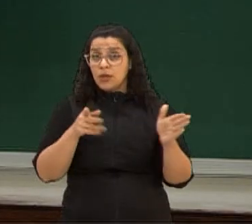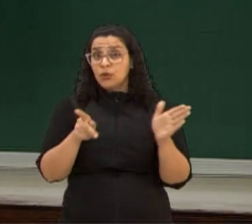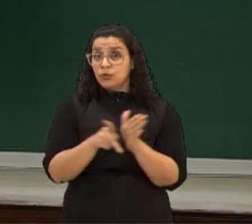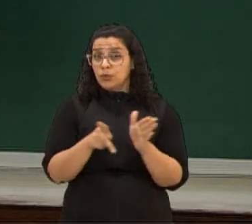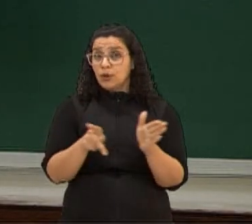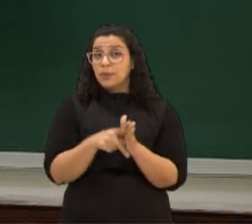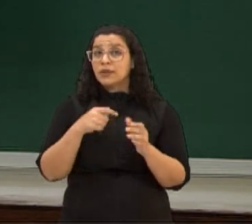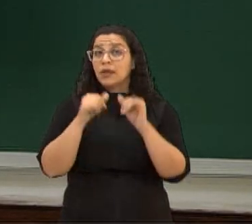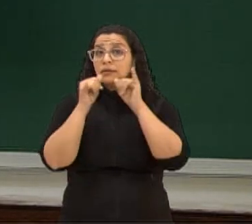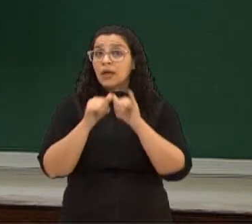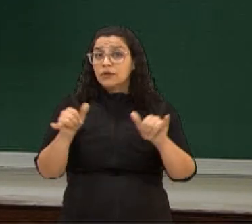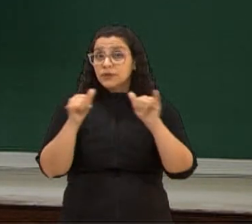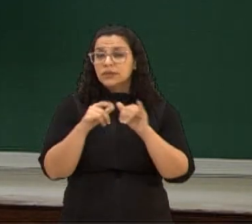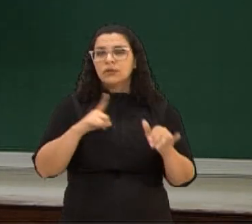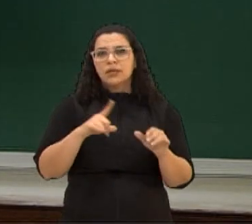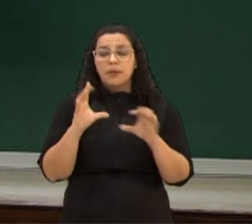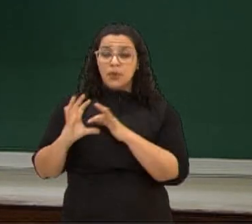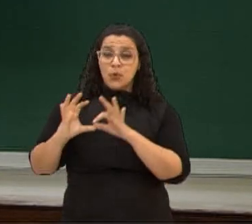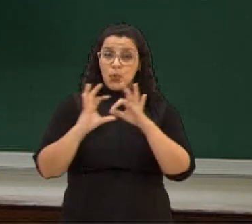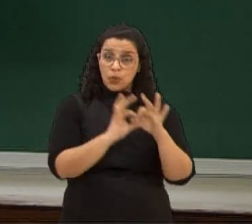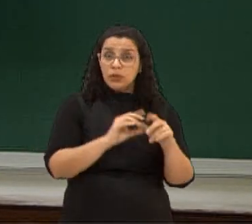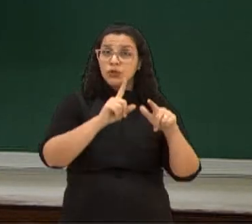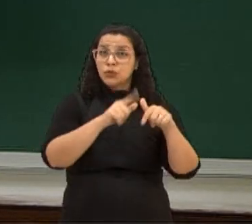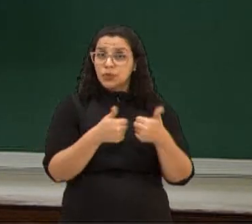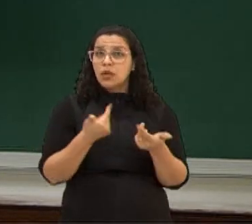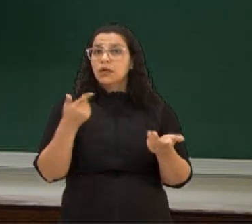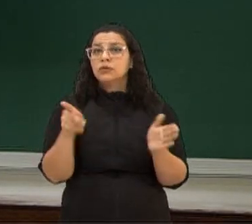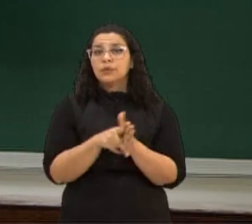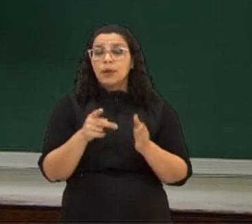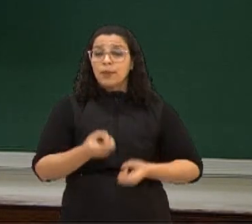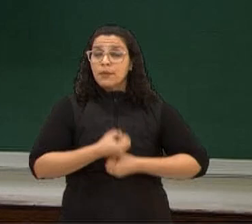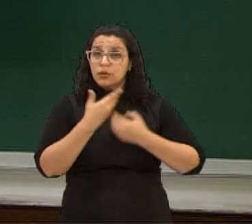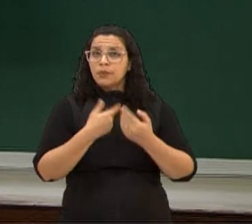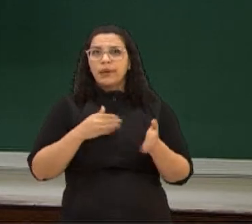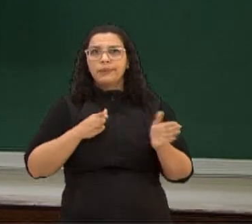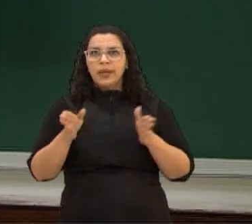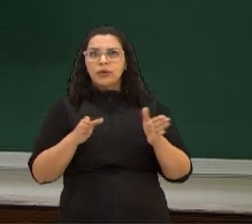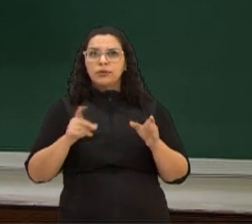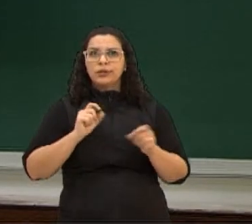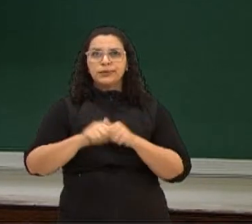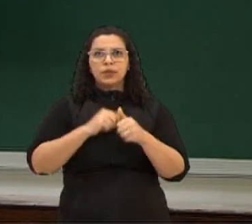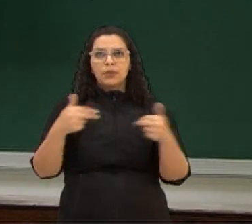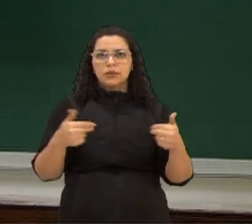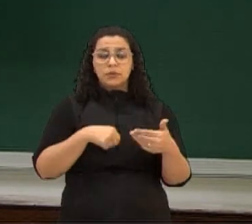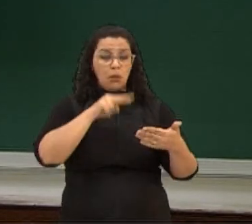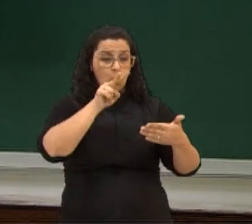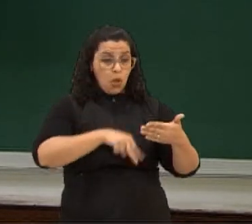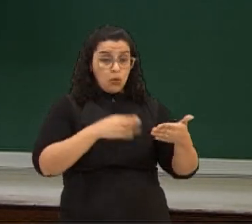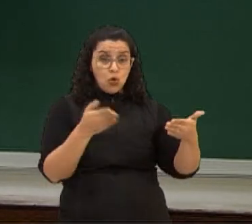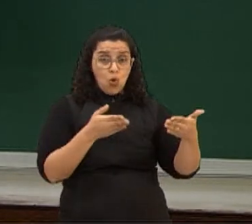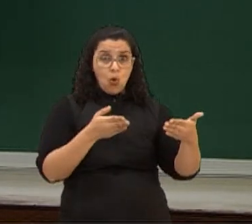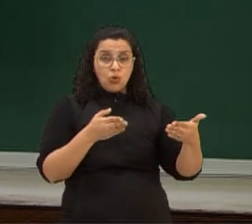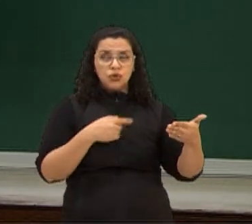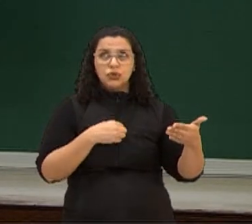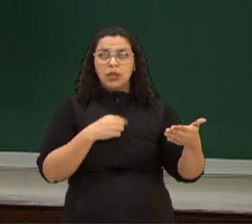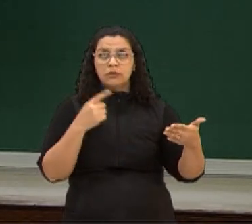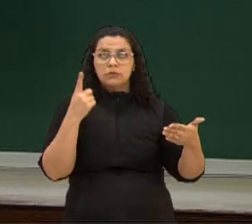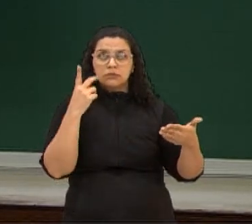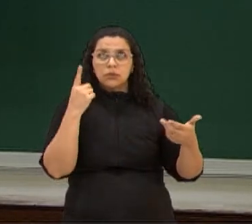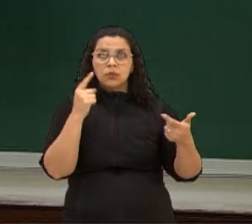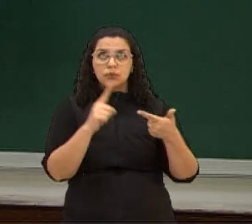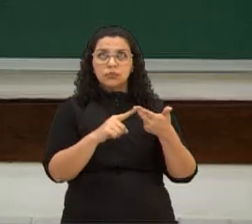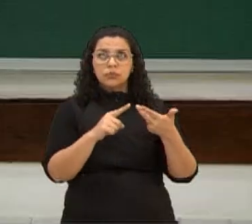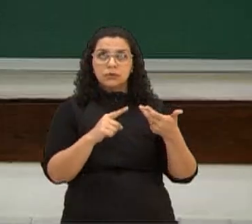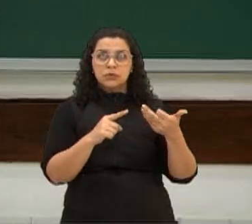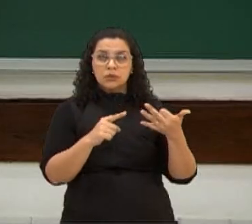da publicação e o contexto mesmo de produção, porque pode acontecer muita coisa. Se você leu ali aquela notícia, naquele momento